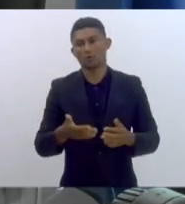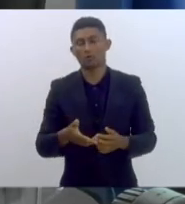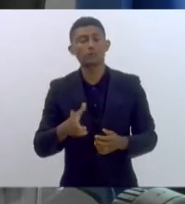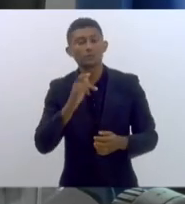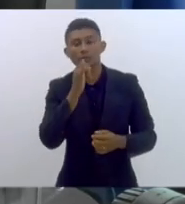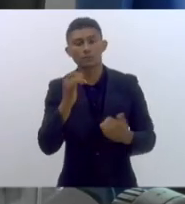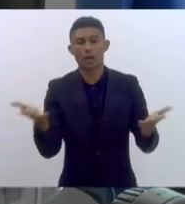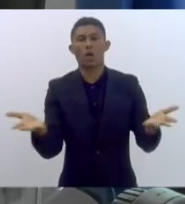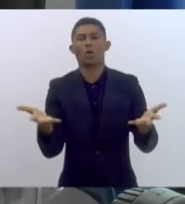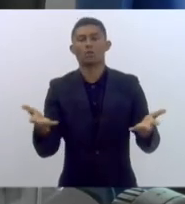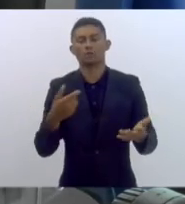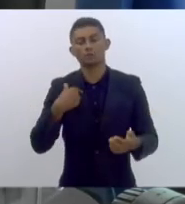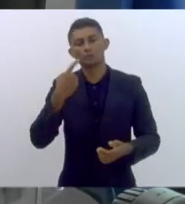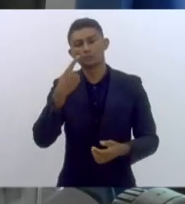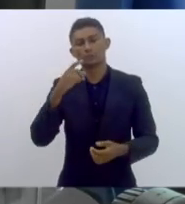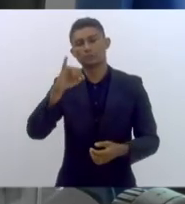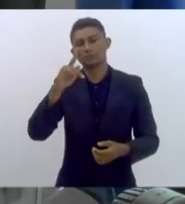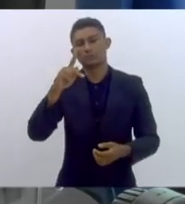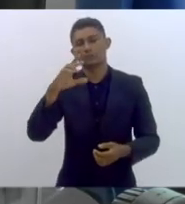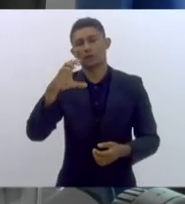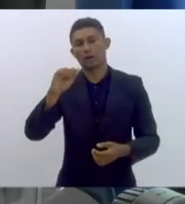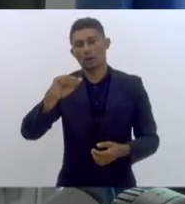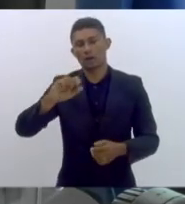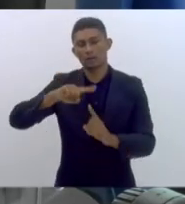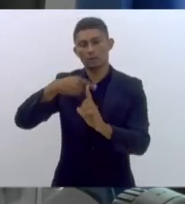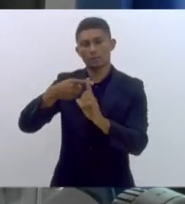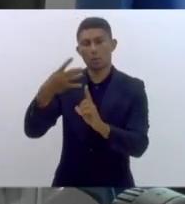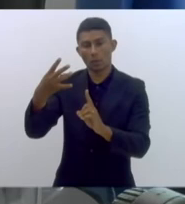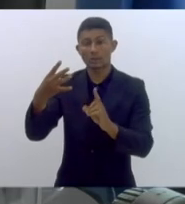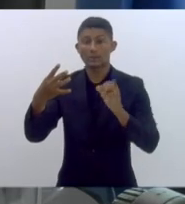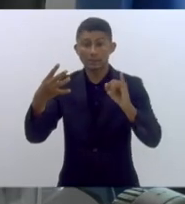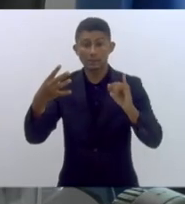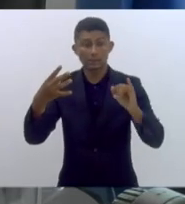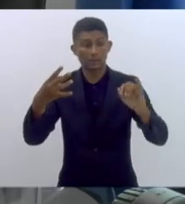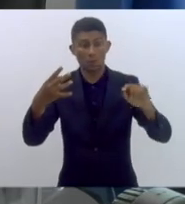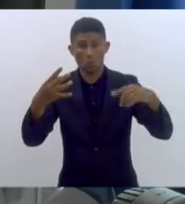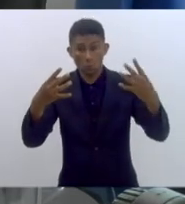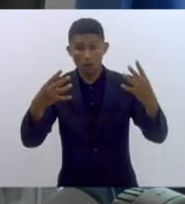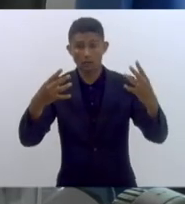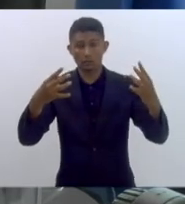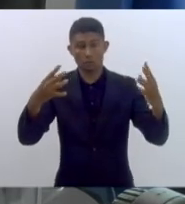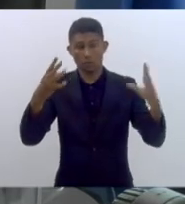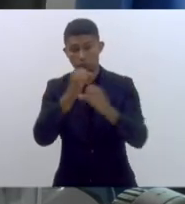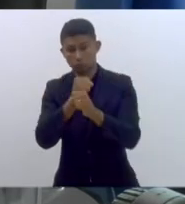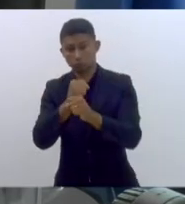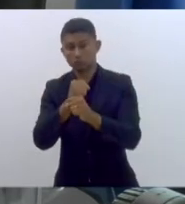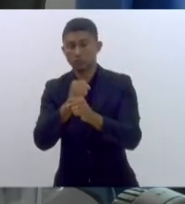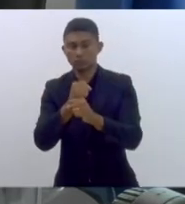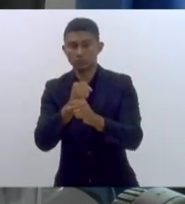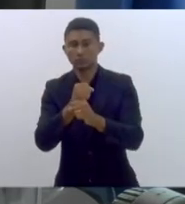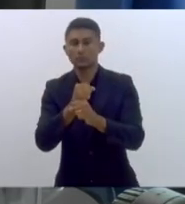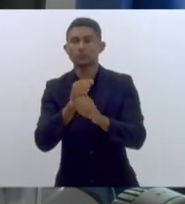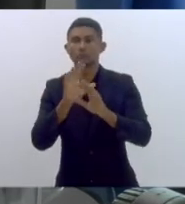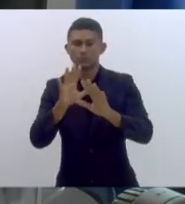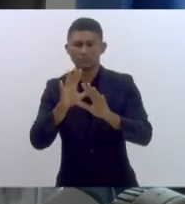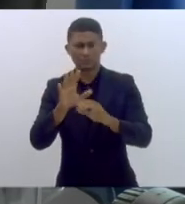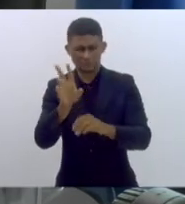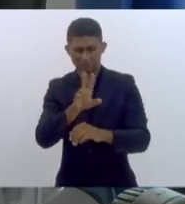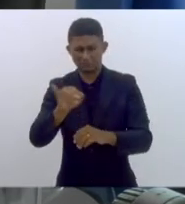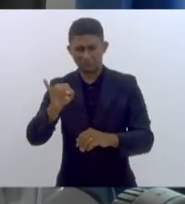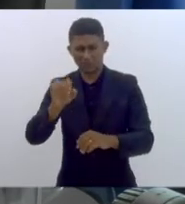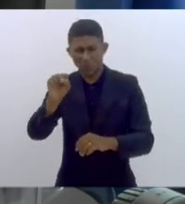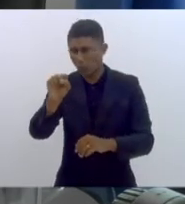IPCA projetado e somar 4, está menor que a Selic. Sim. Mas o IPCA real não vai ser 8, vai ser